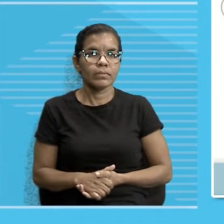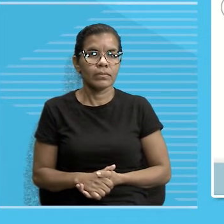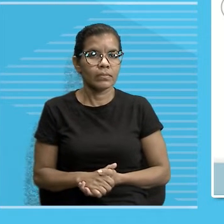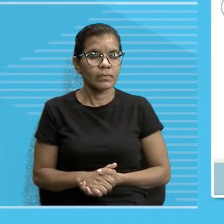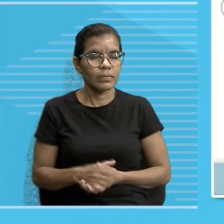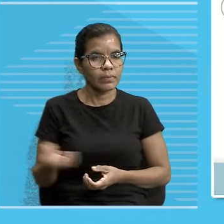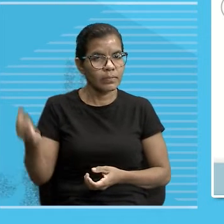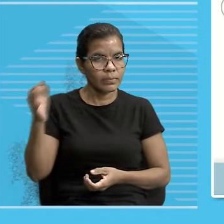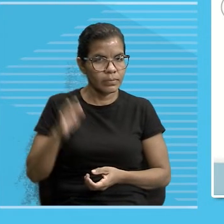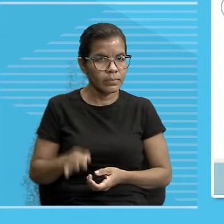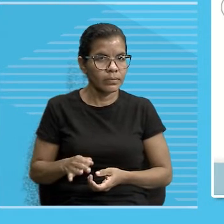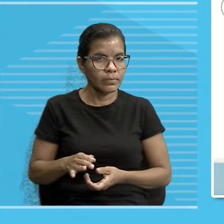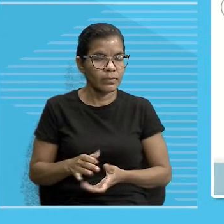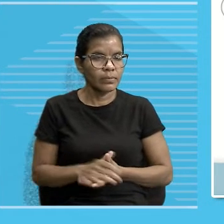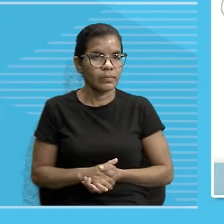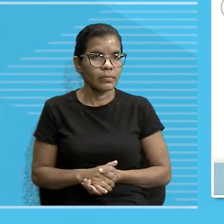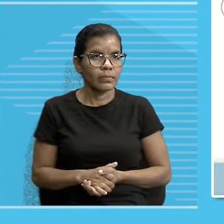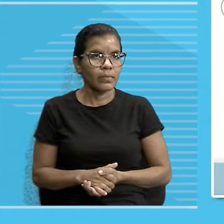Perfeito.